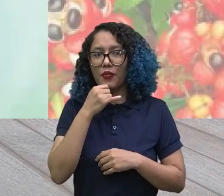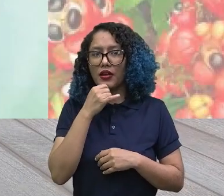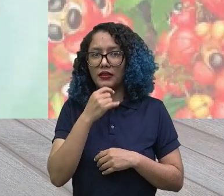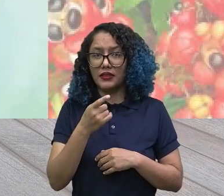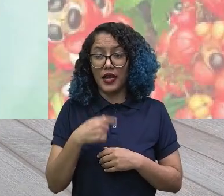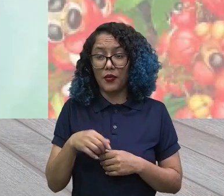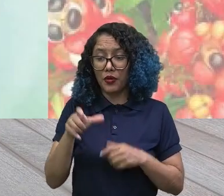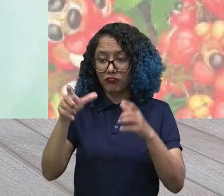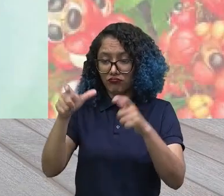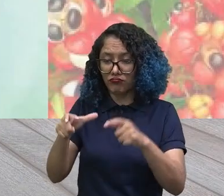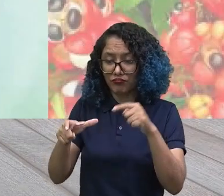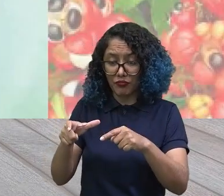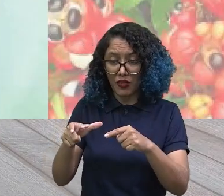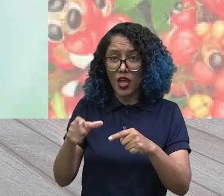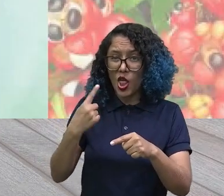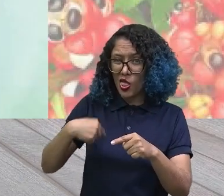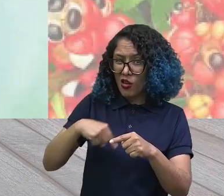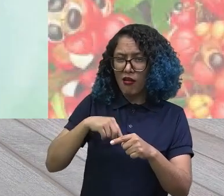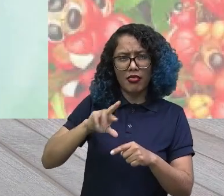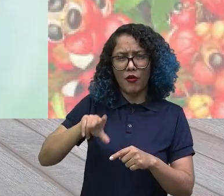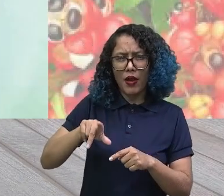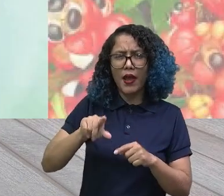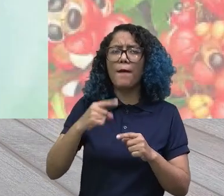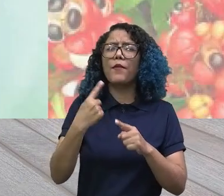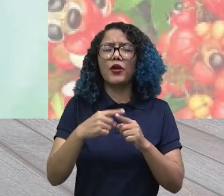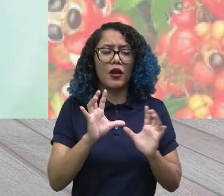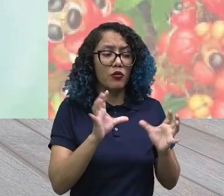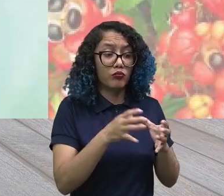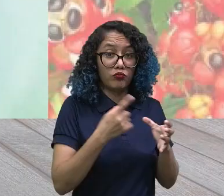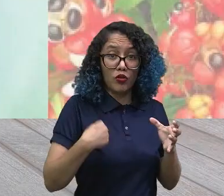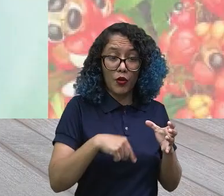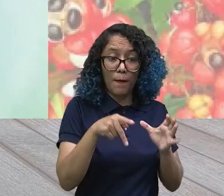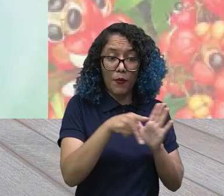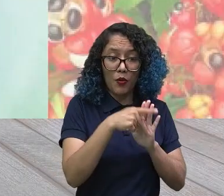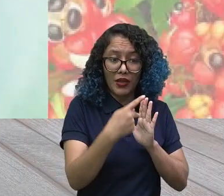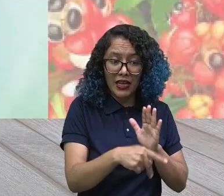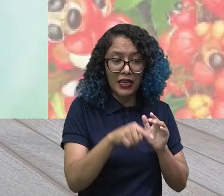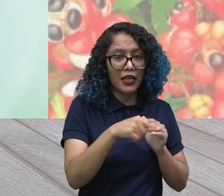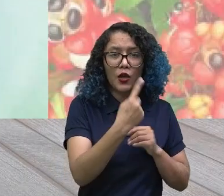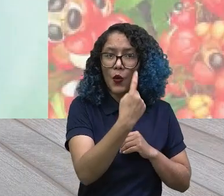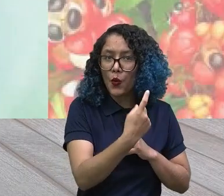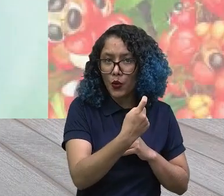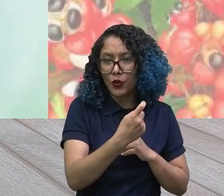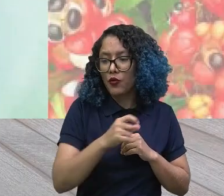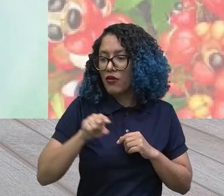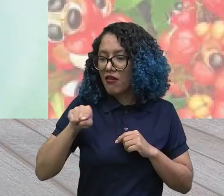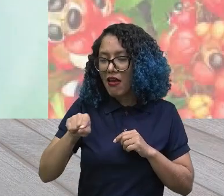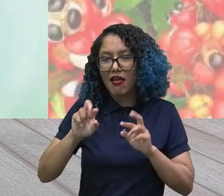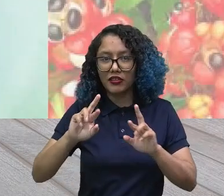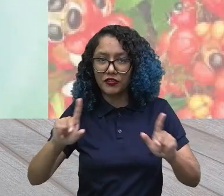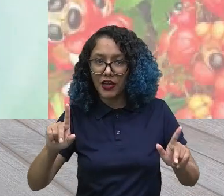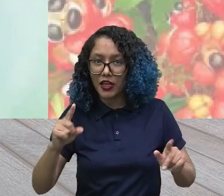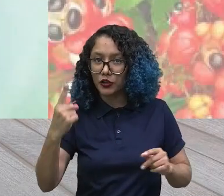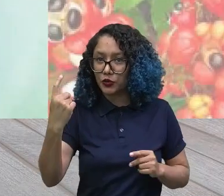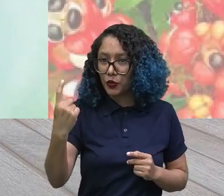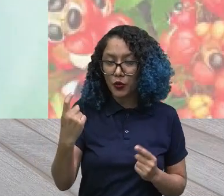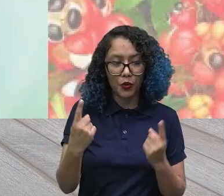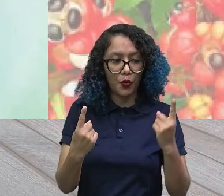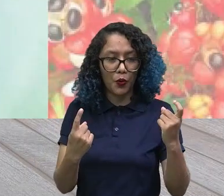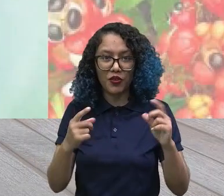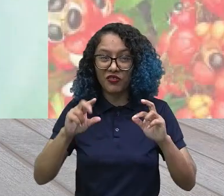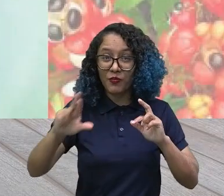um, É isso então, mesmo. Isso é importante. Então, isso acaba vinculando ao quê? Quando a gente se percebe. Então, quando eu me